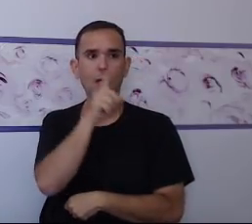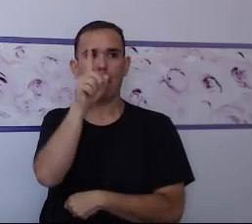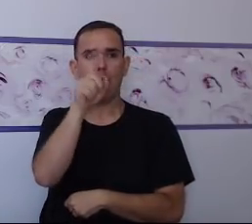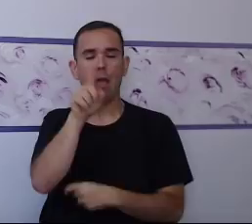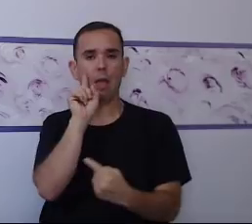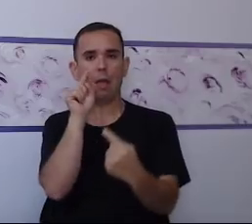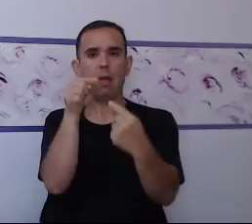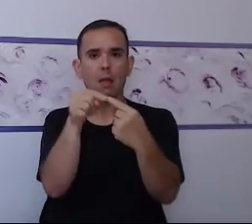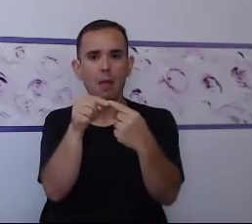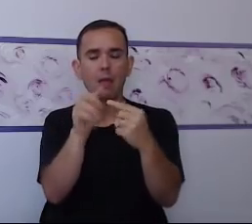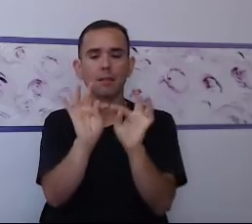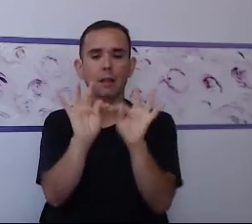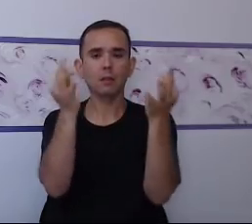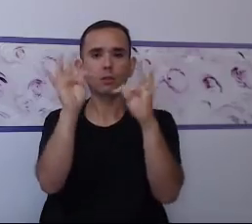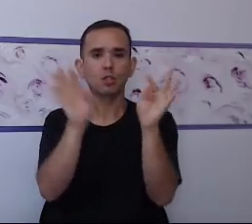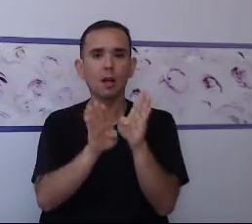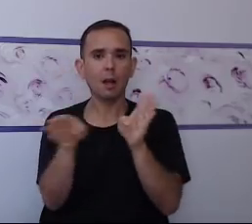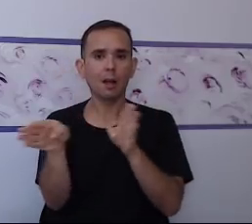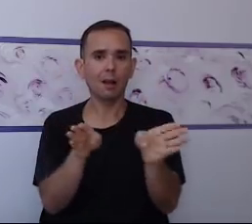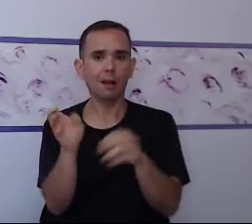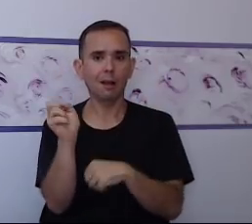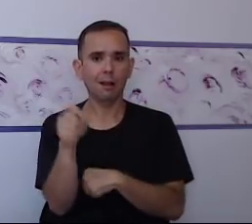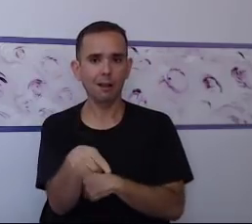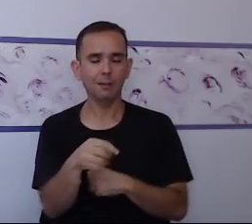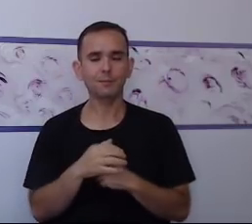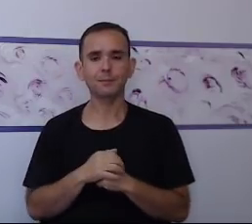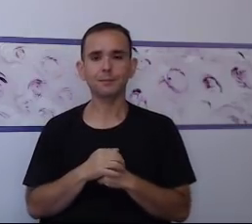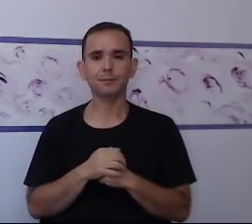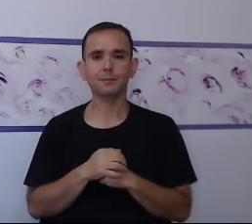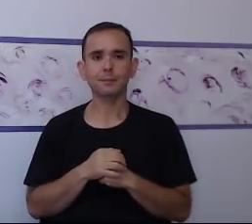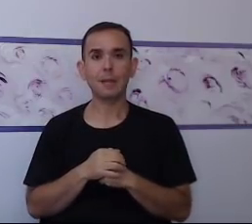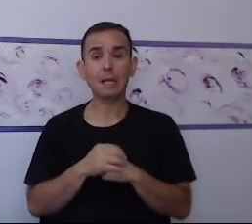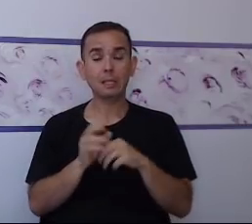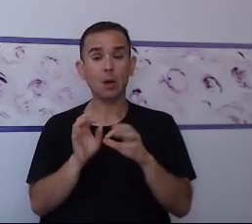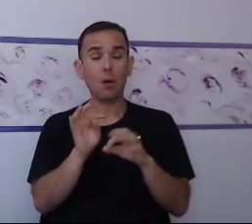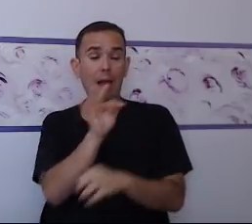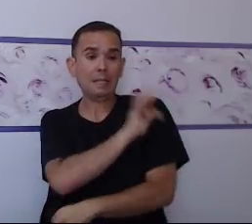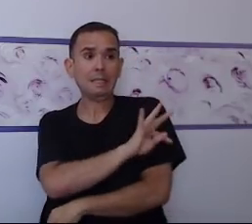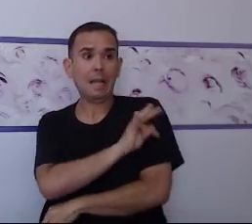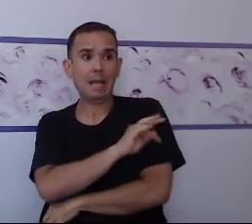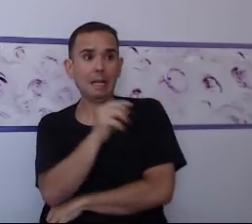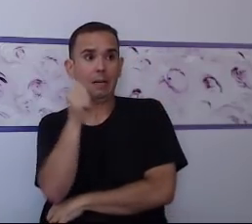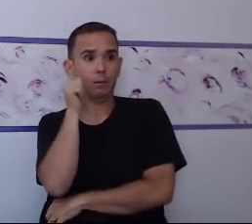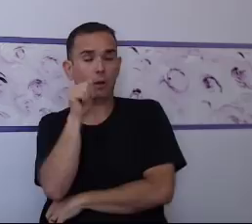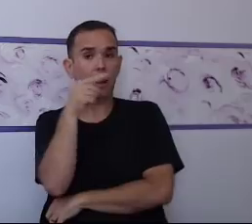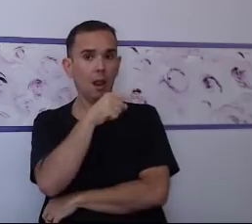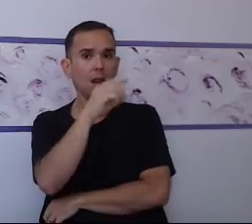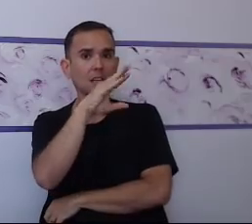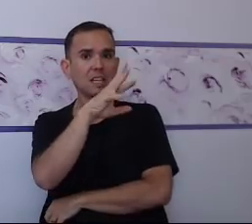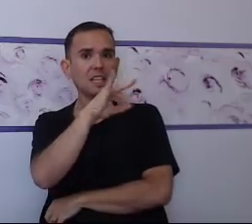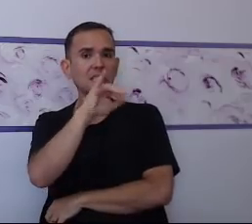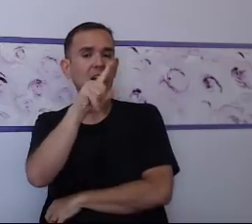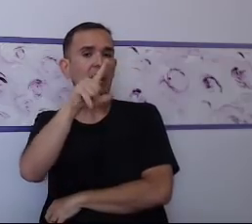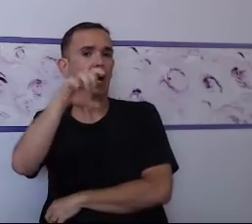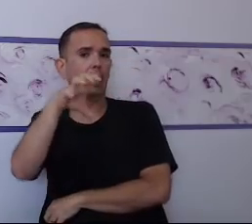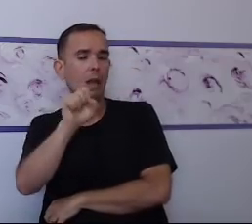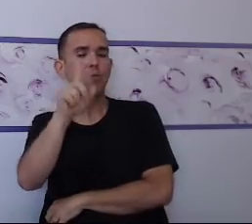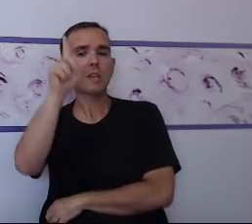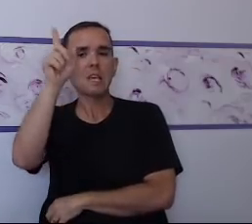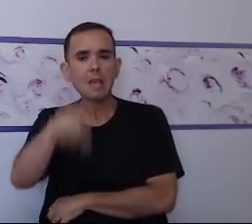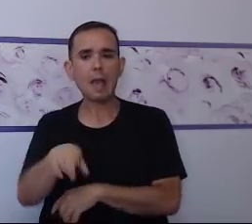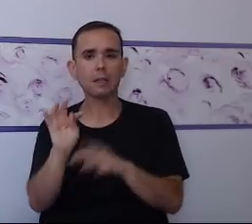chamado de tecnologia assistiva. Então, a técnica Crislane vai passar para nós o que